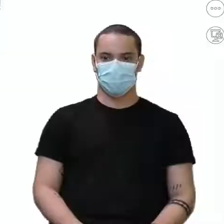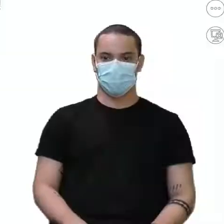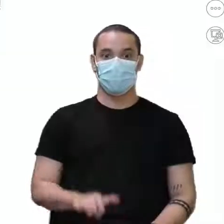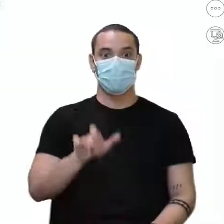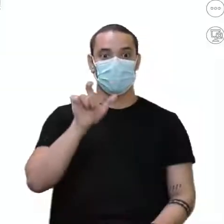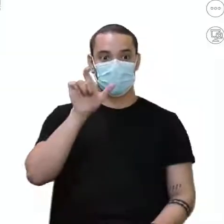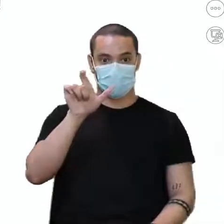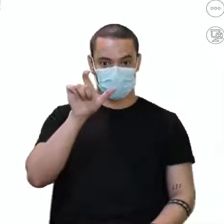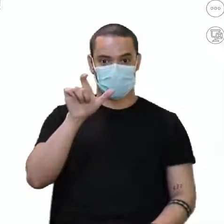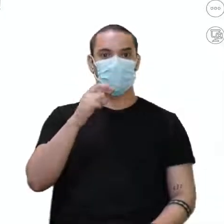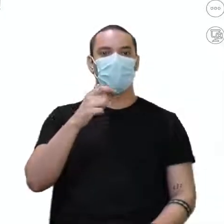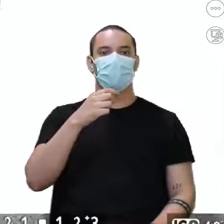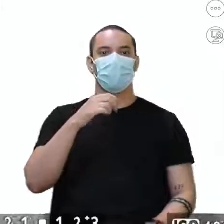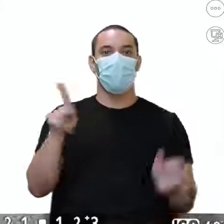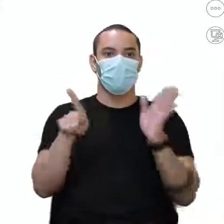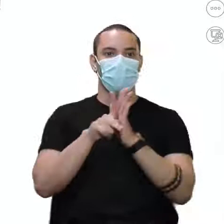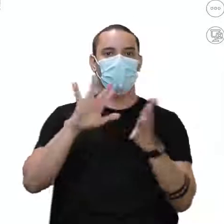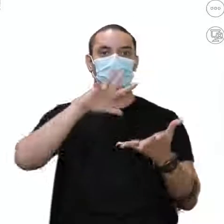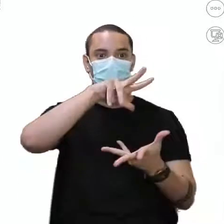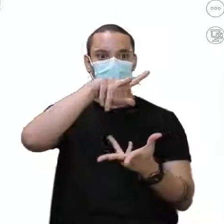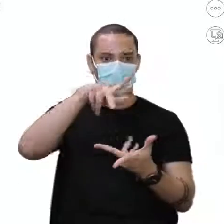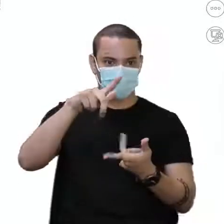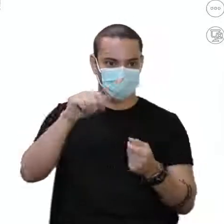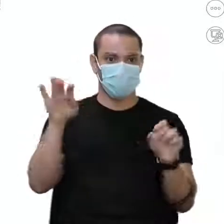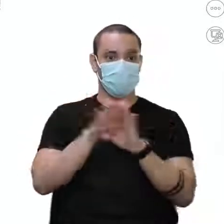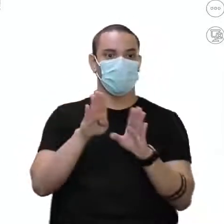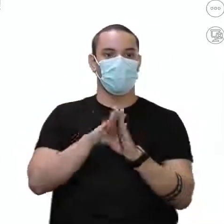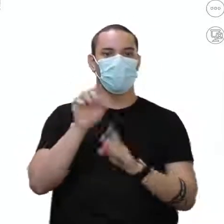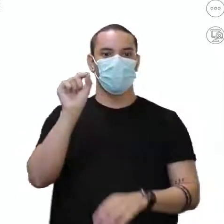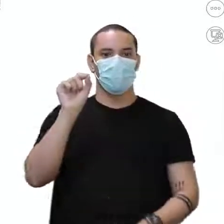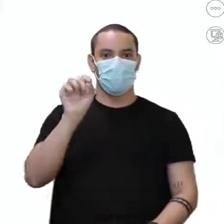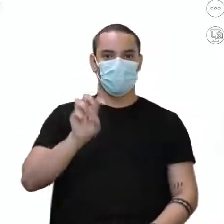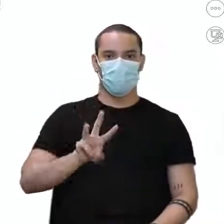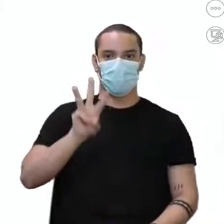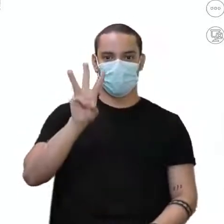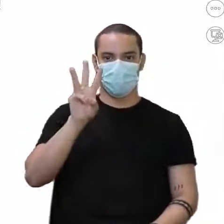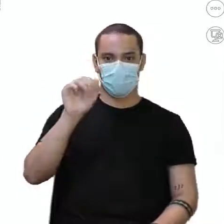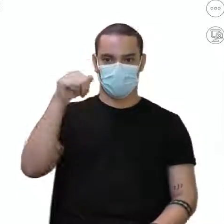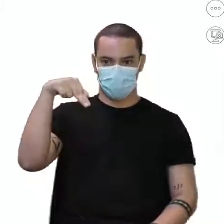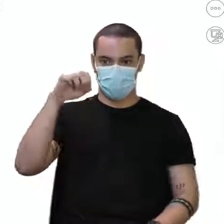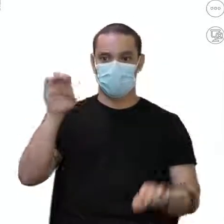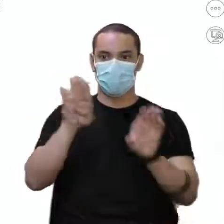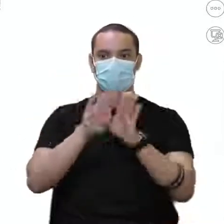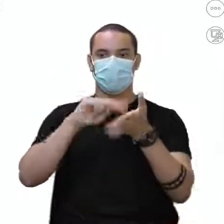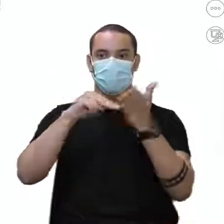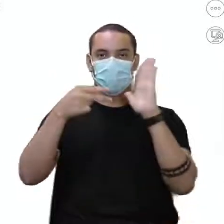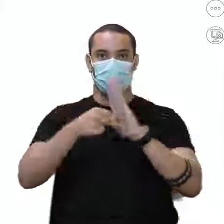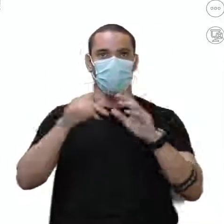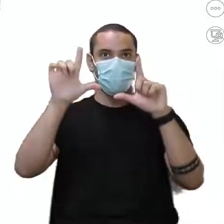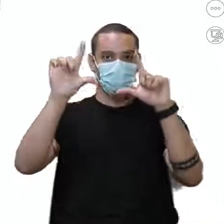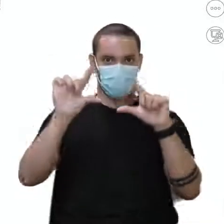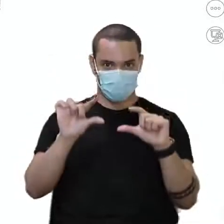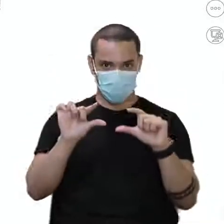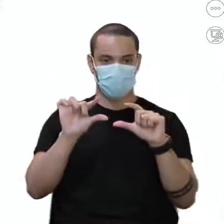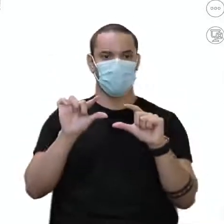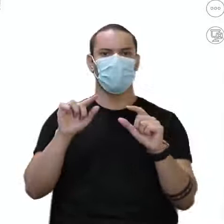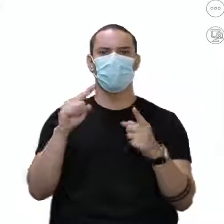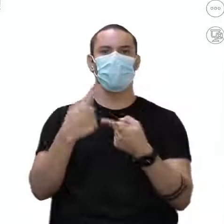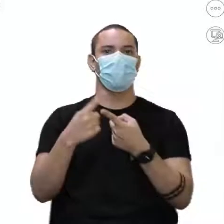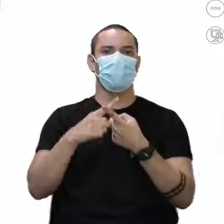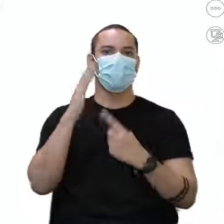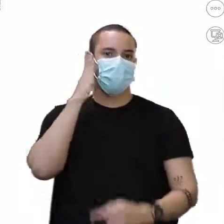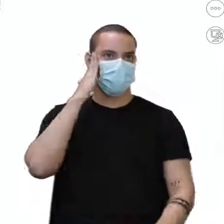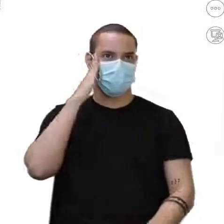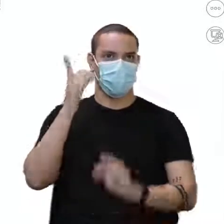inclusive um cognato. A palavra under, que aqui ela vai significar menor. Menor, nós vamos saber por